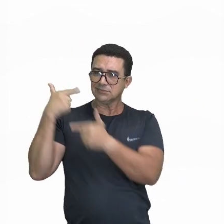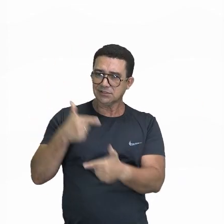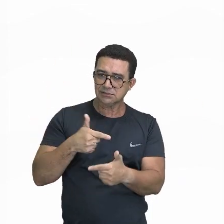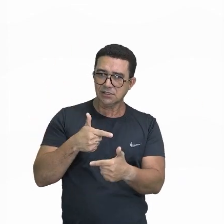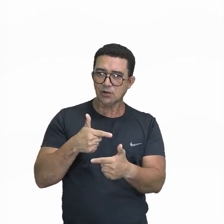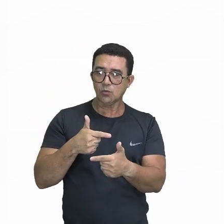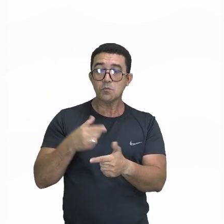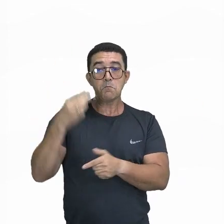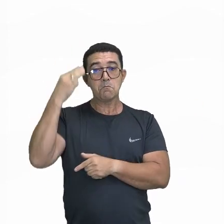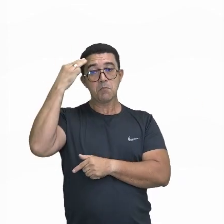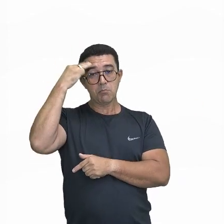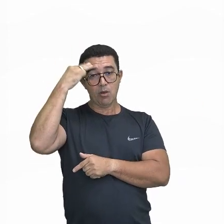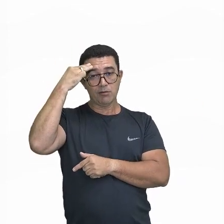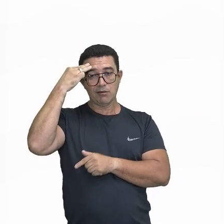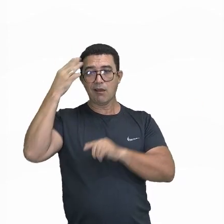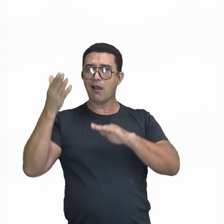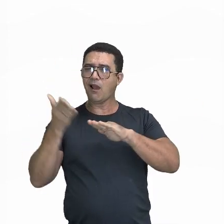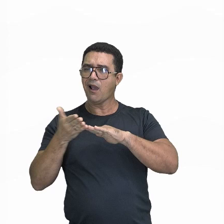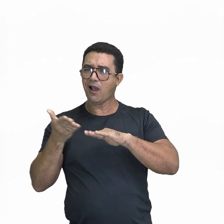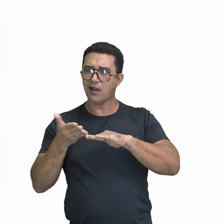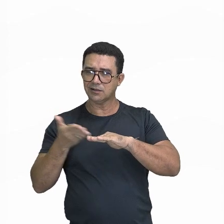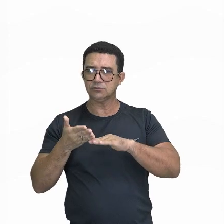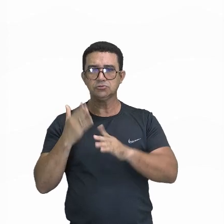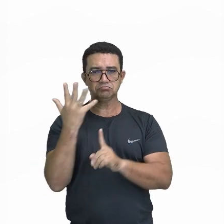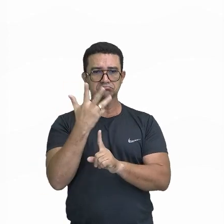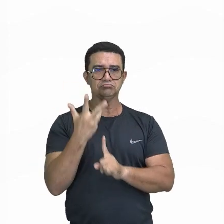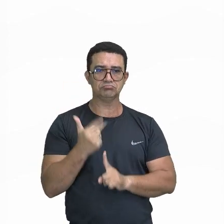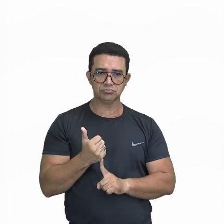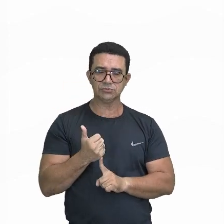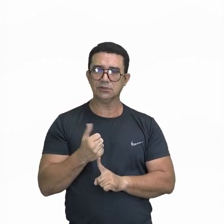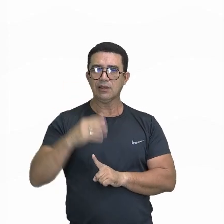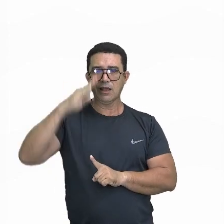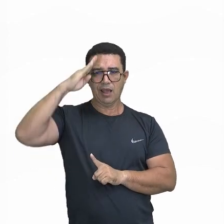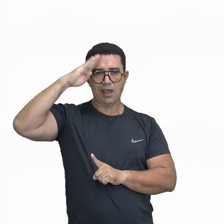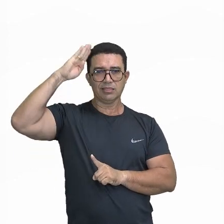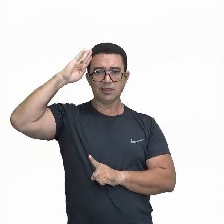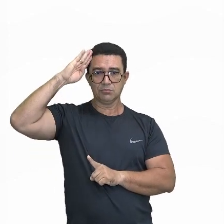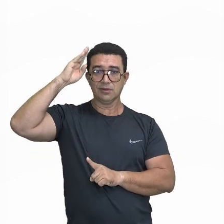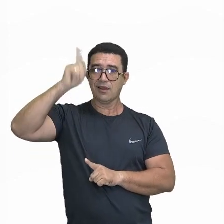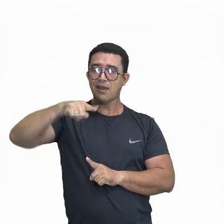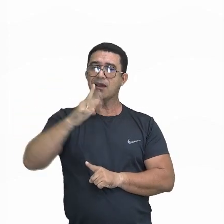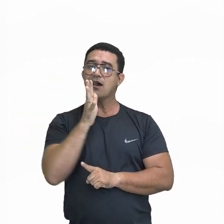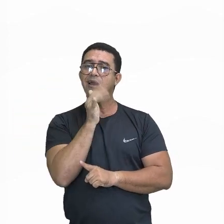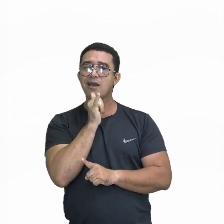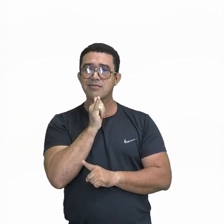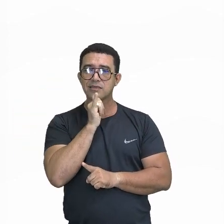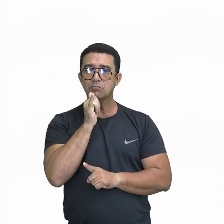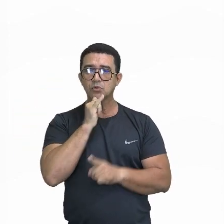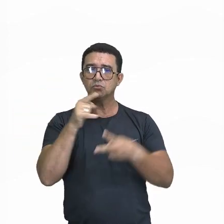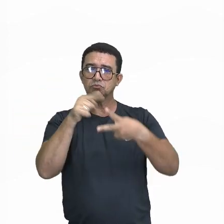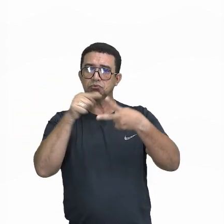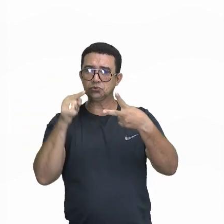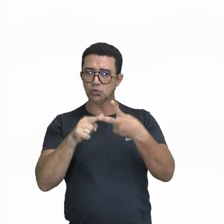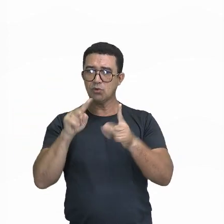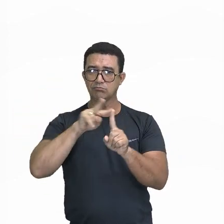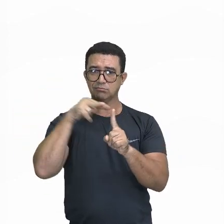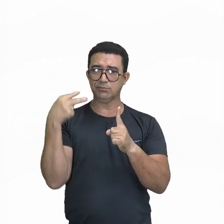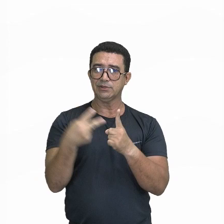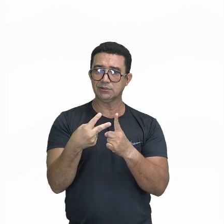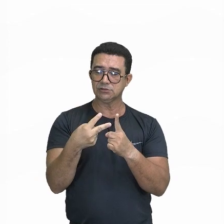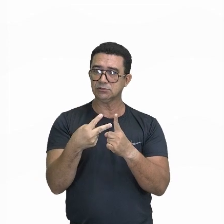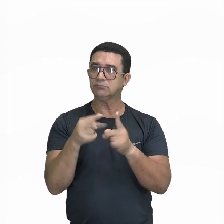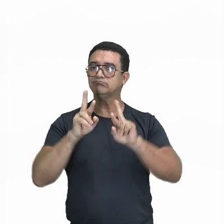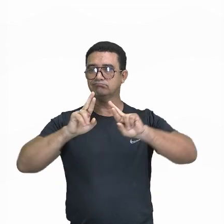arte contemporânea e o academicismo são bons exemplos dessas duas perspectivas